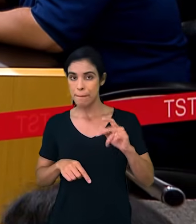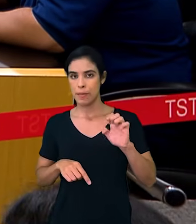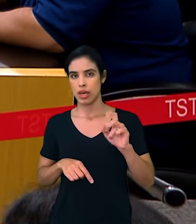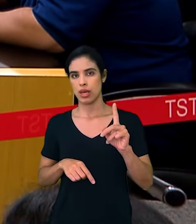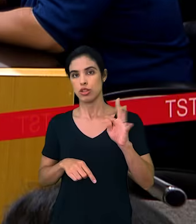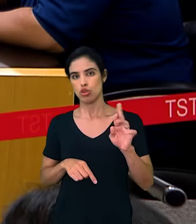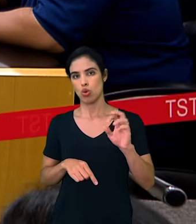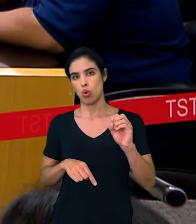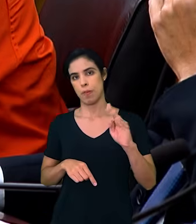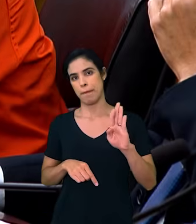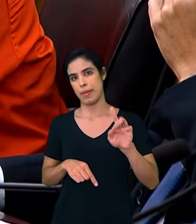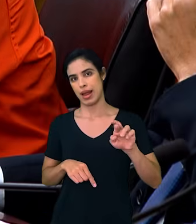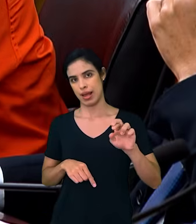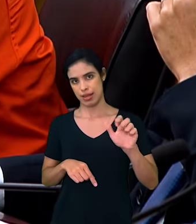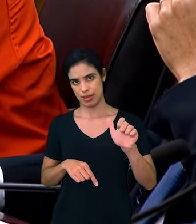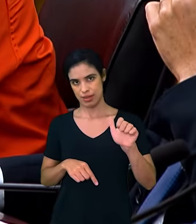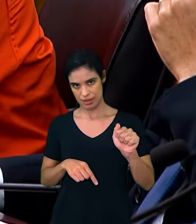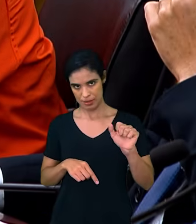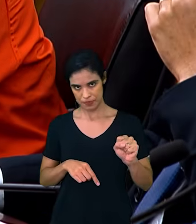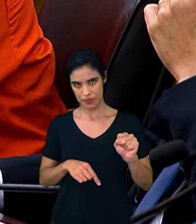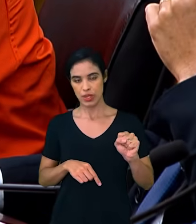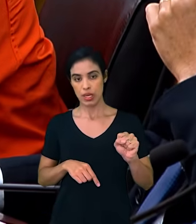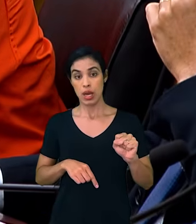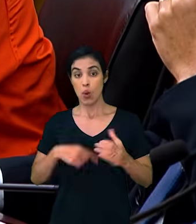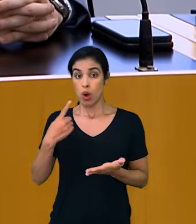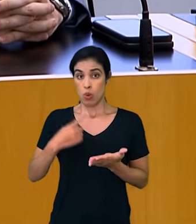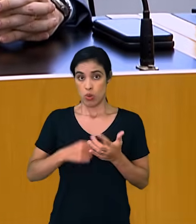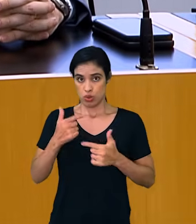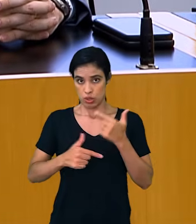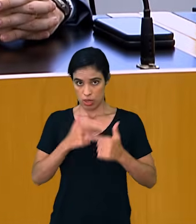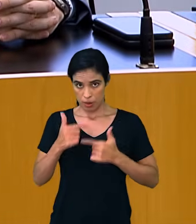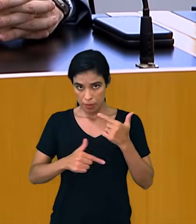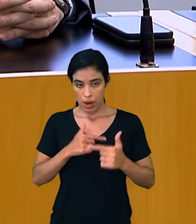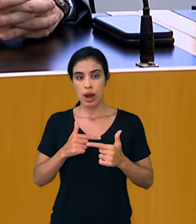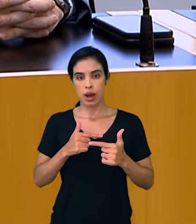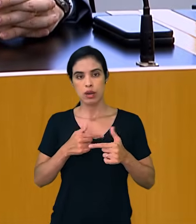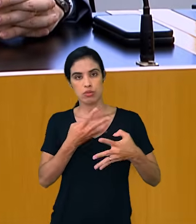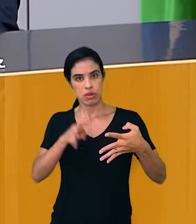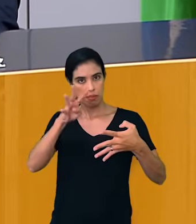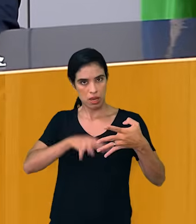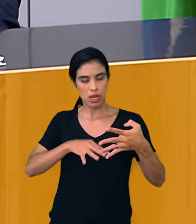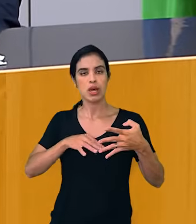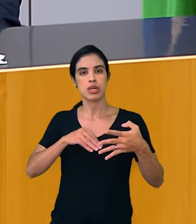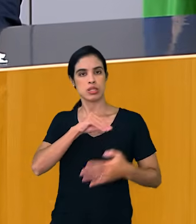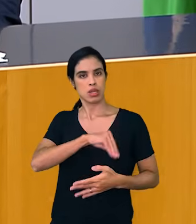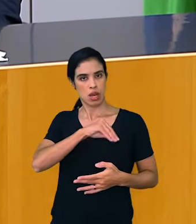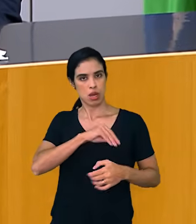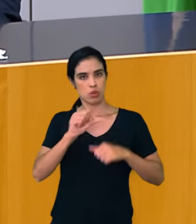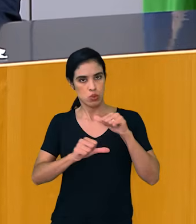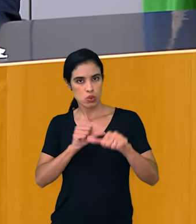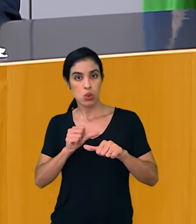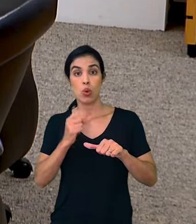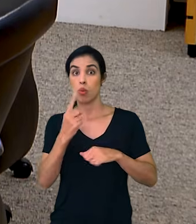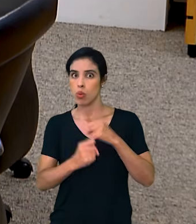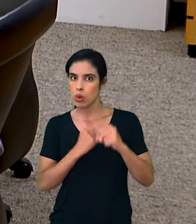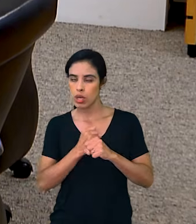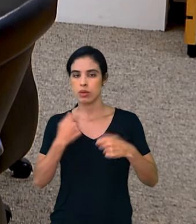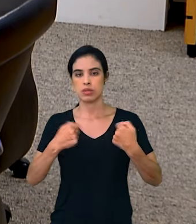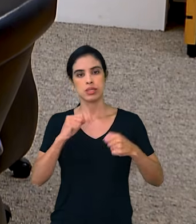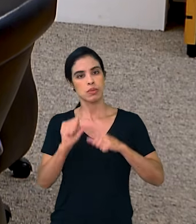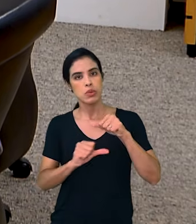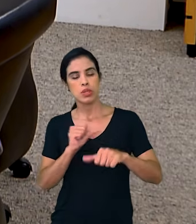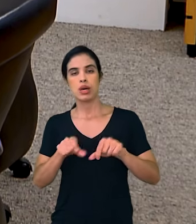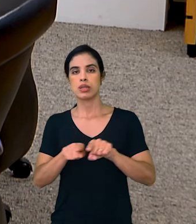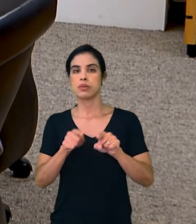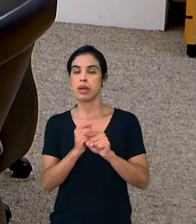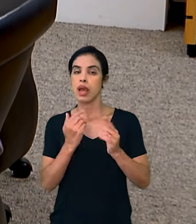mil empregados no país, o acordo coletivo de trabalho passou a prever reajuste das tabelas salariais, correção anual e manutenção